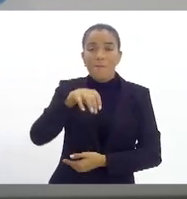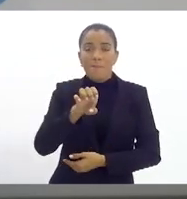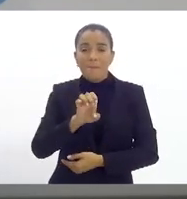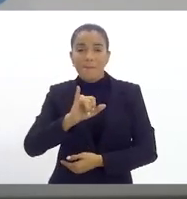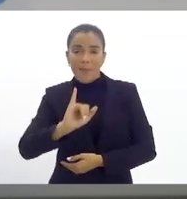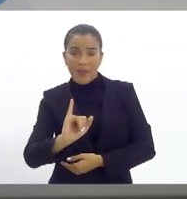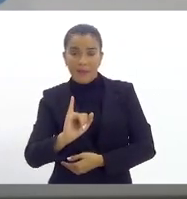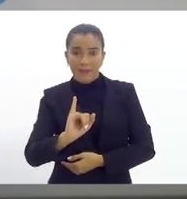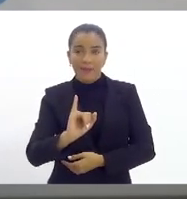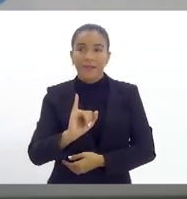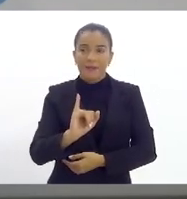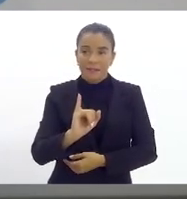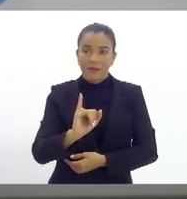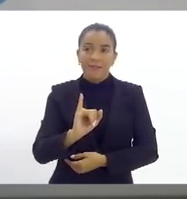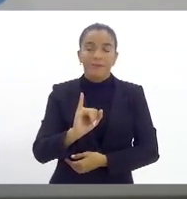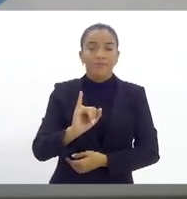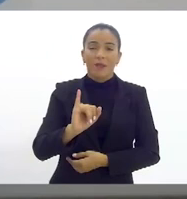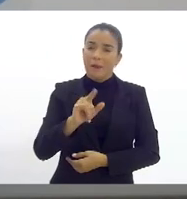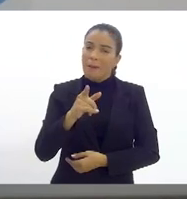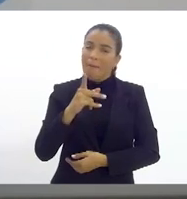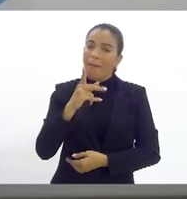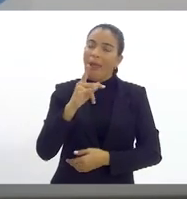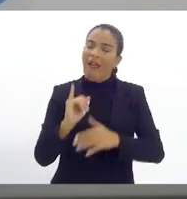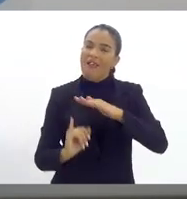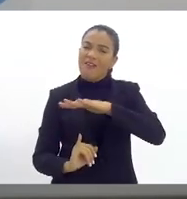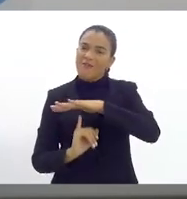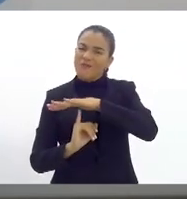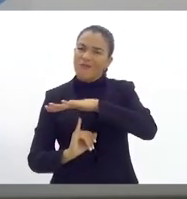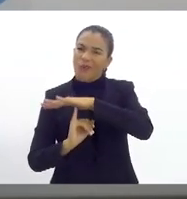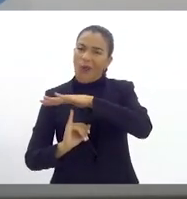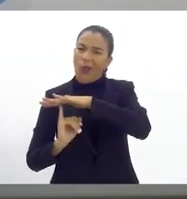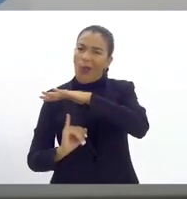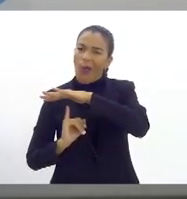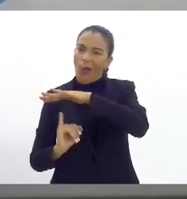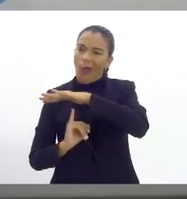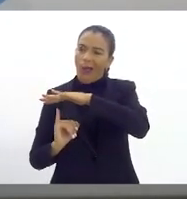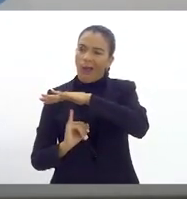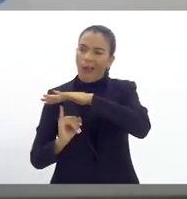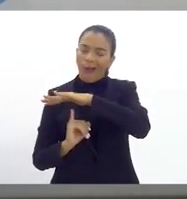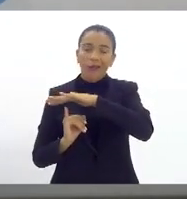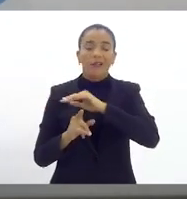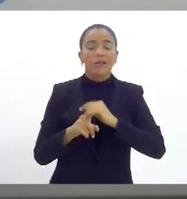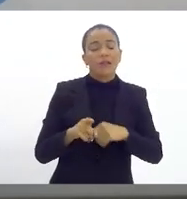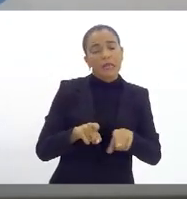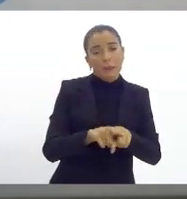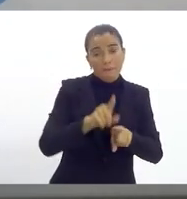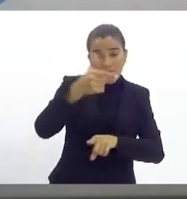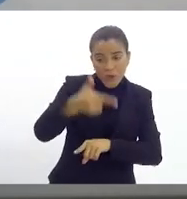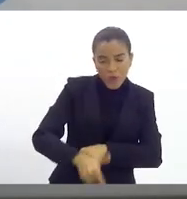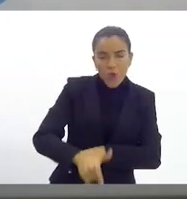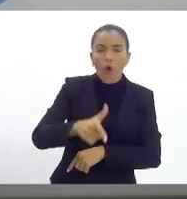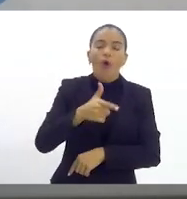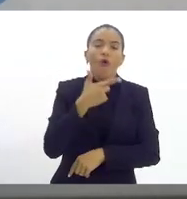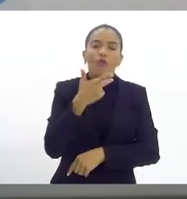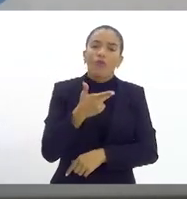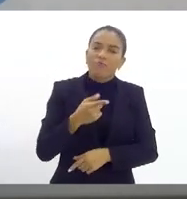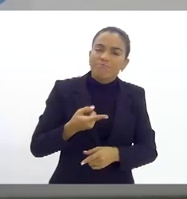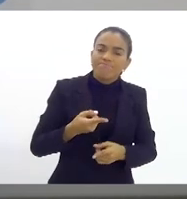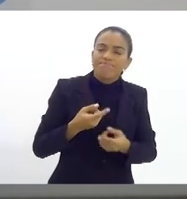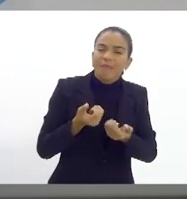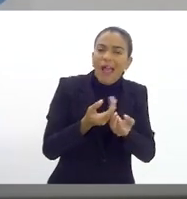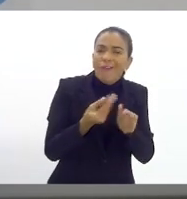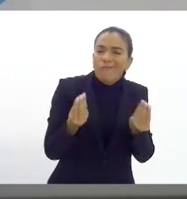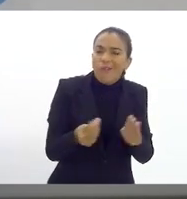ou seja né berando a informalidade o que mais uma vez ataca precariza